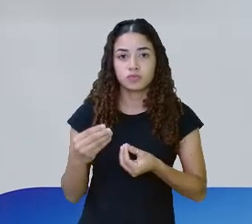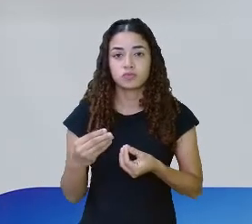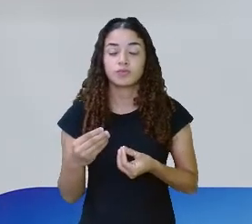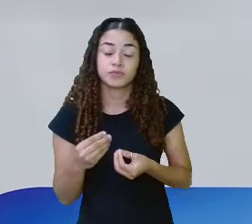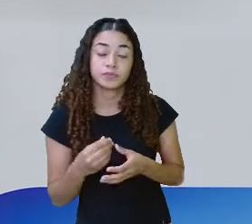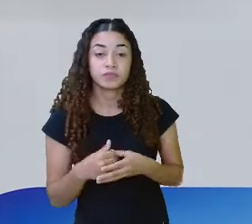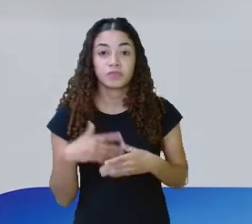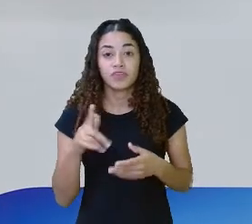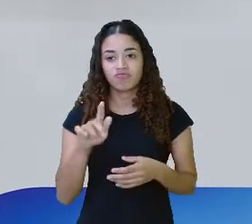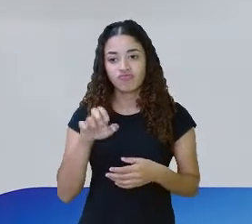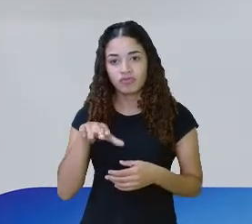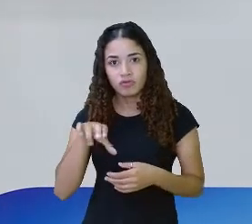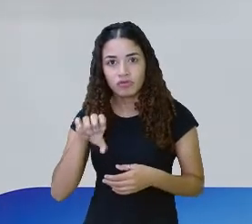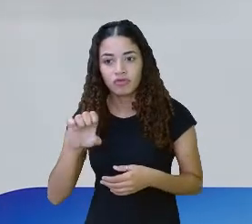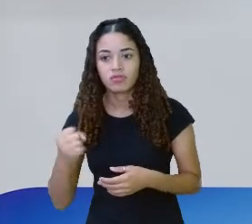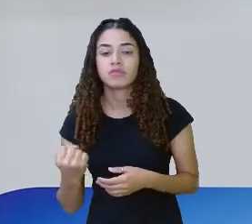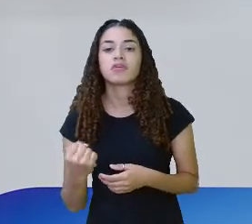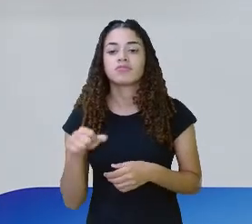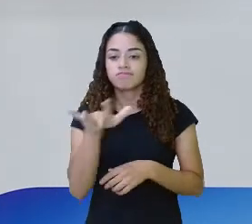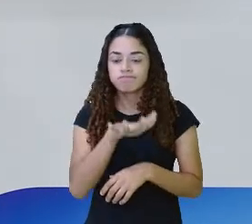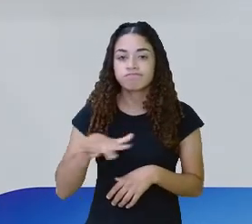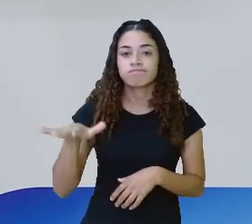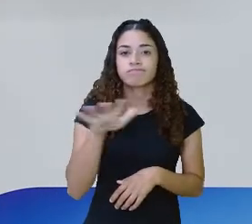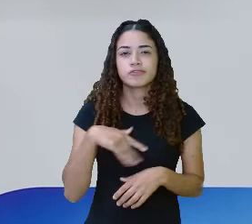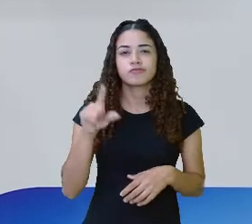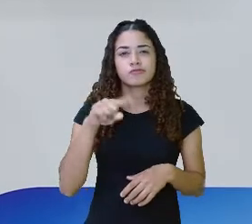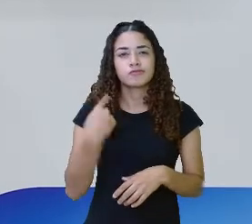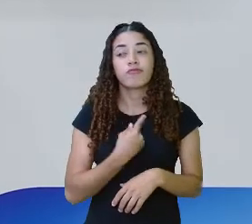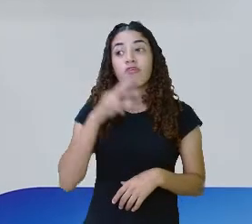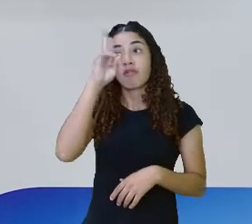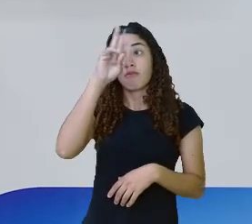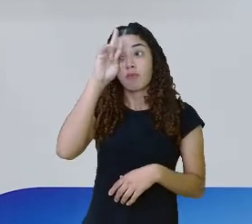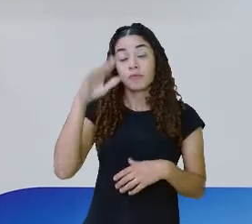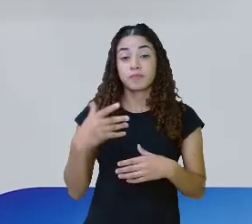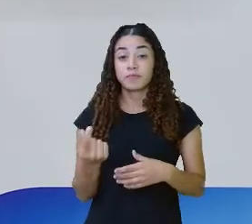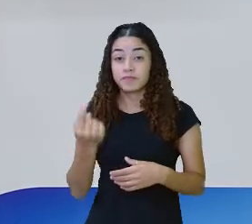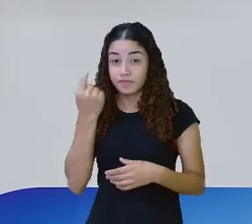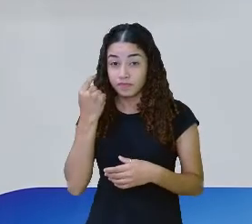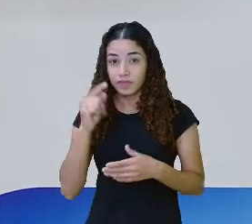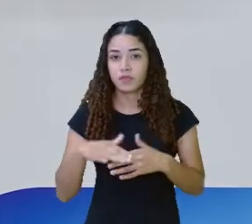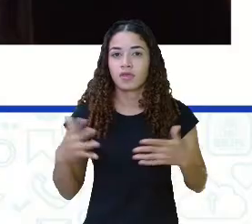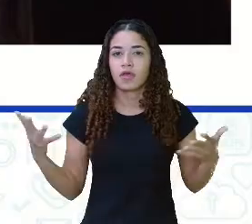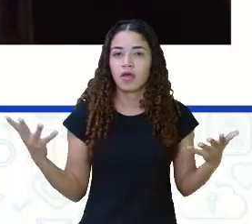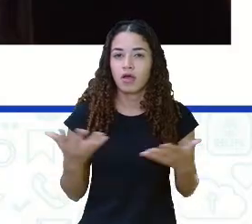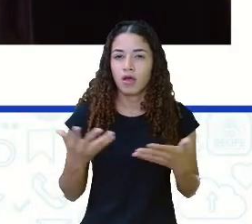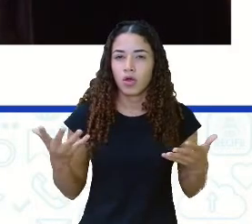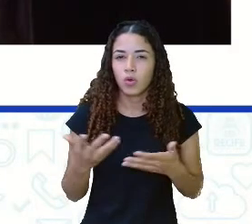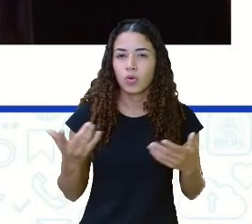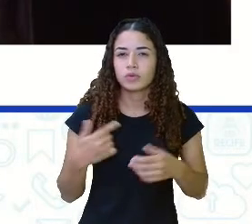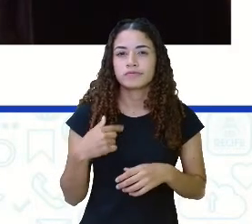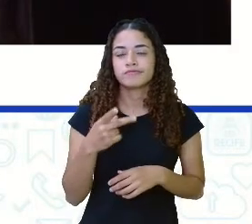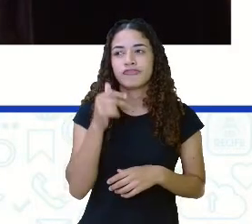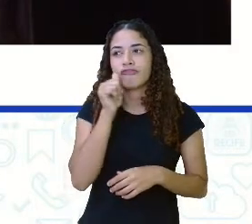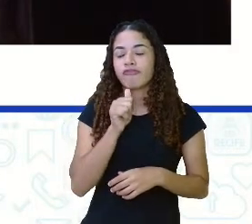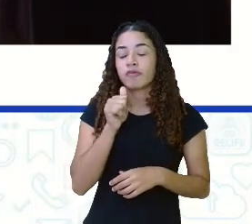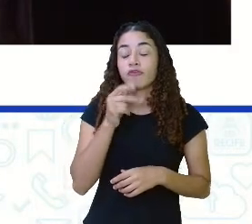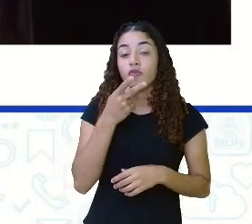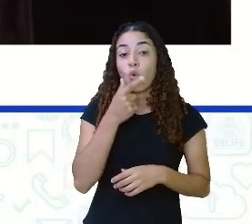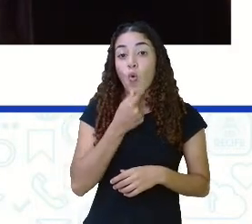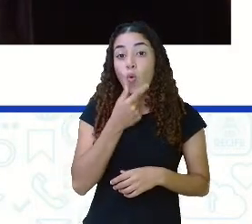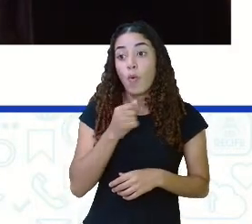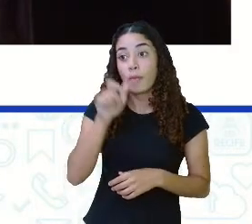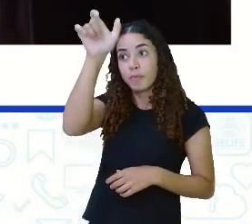tá? Então, a gente viu tudo isso na última aula. E hoje vamos começar falando de Darwin, né, gente? Olha